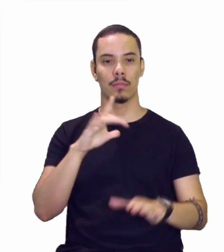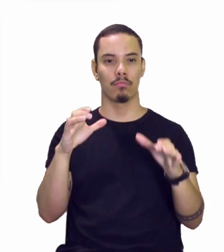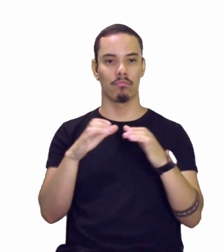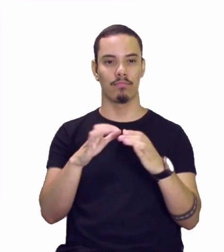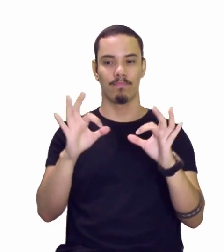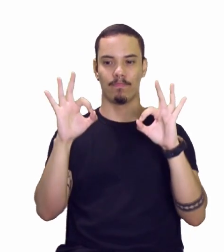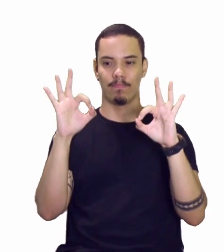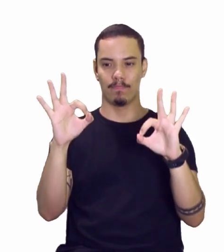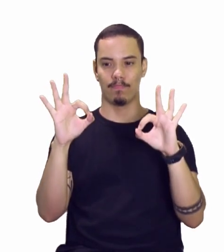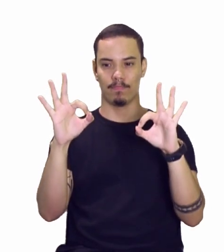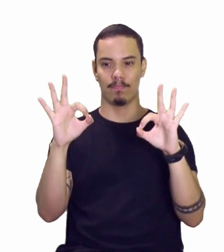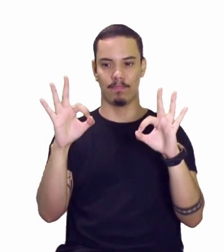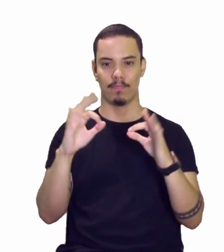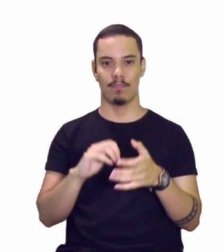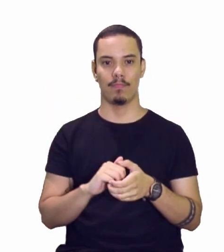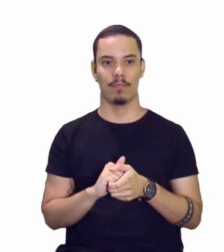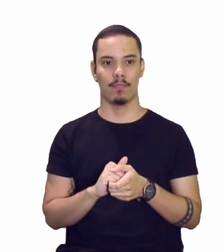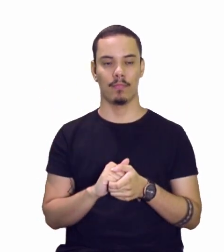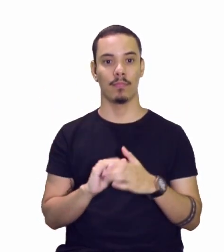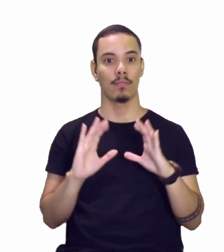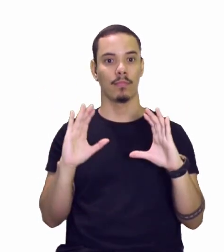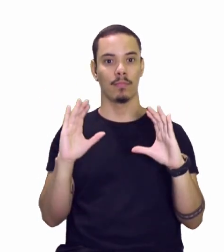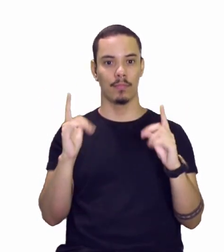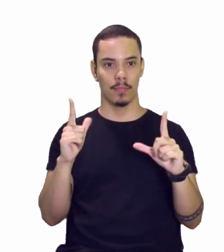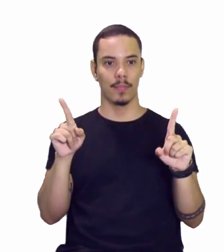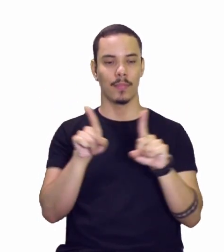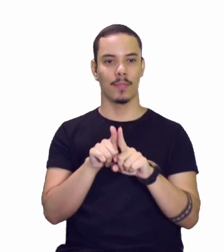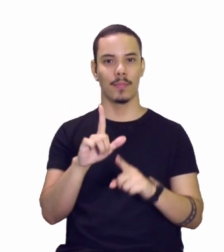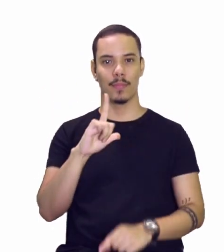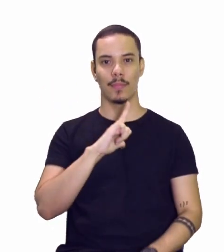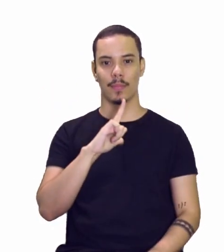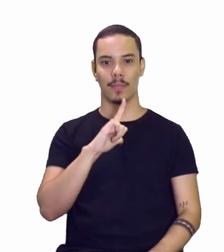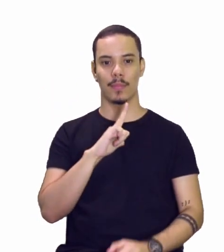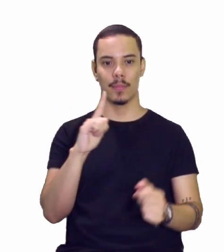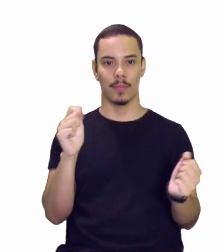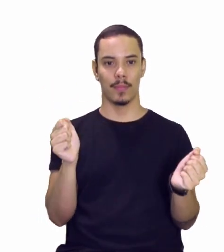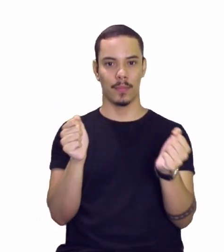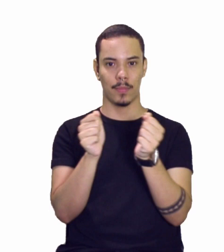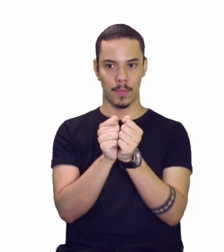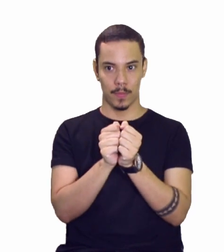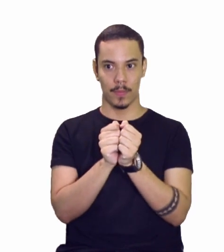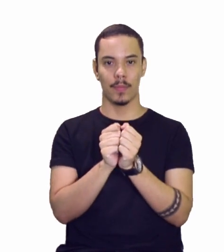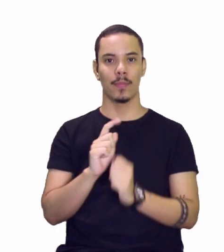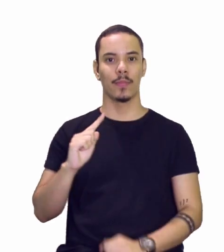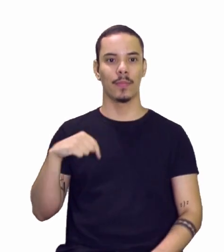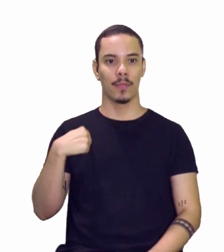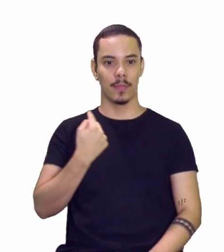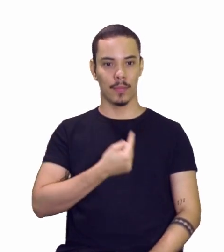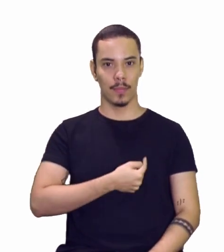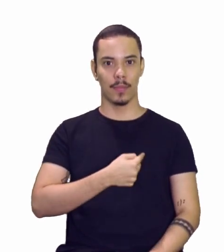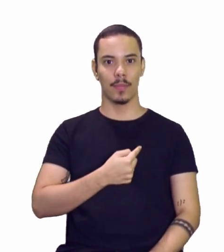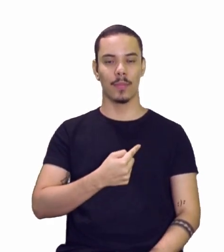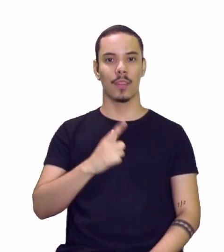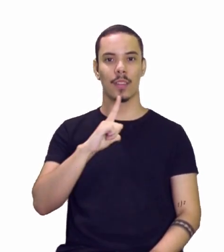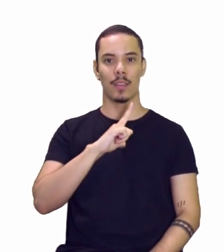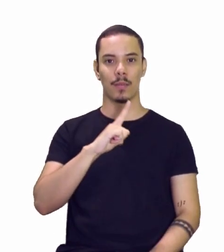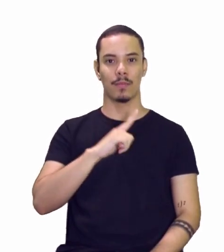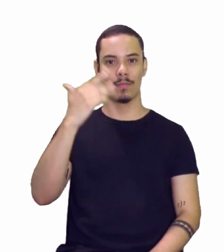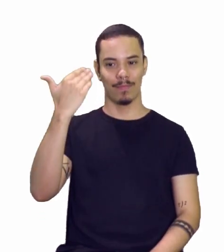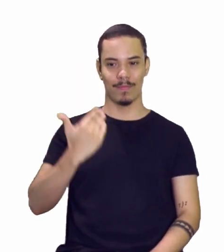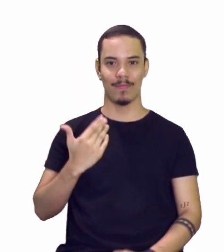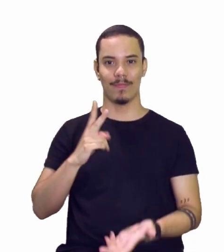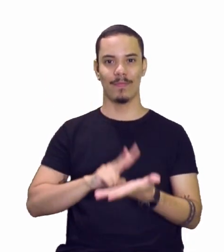top da balada, tá? E claro, nós temos aqui na nossa frente o meu grande